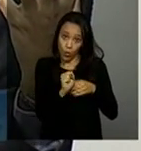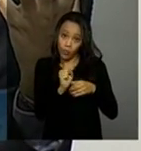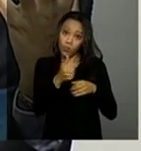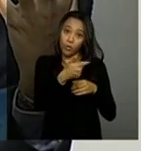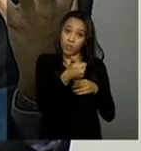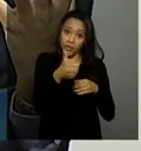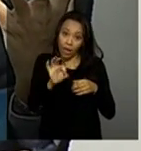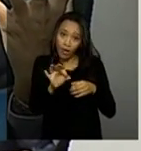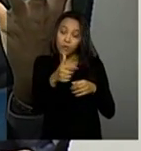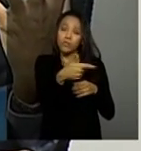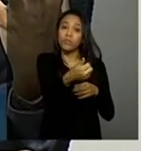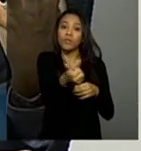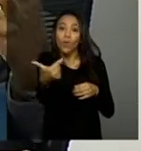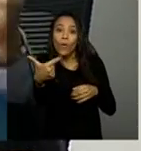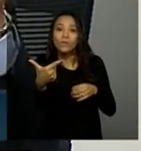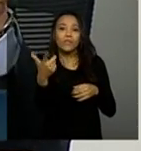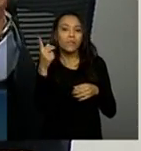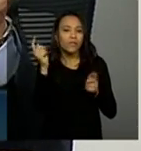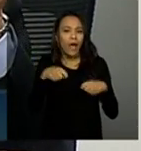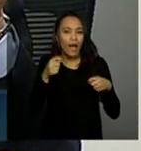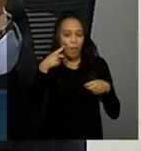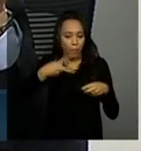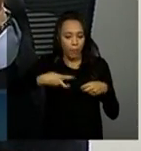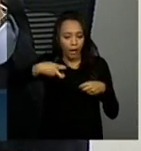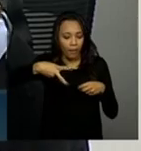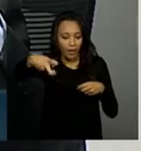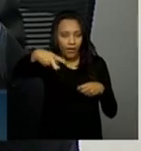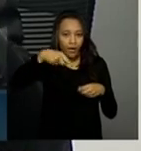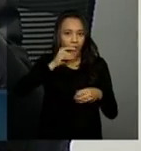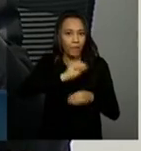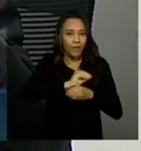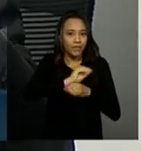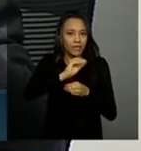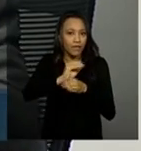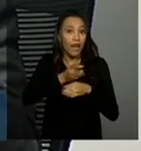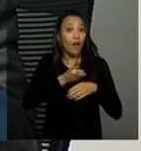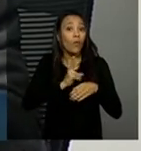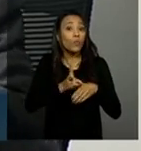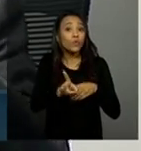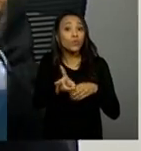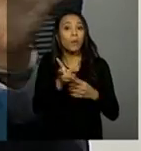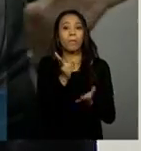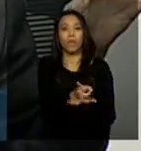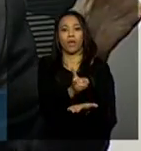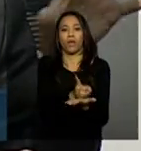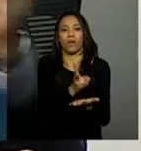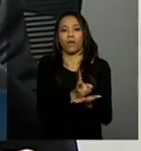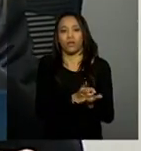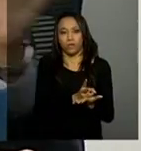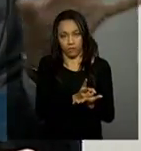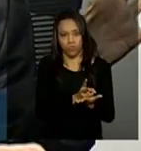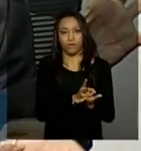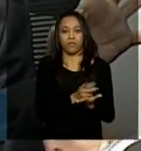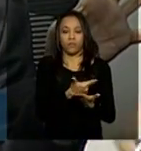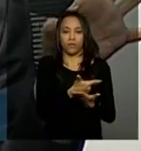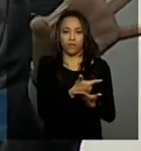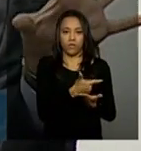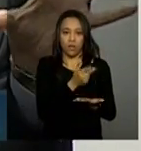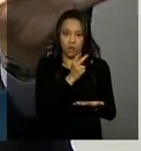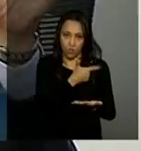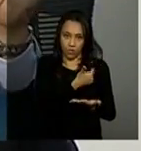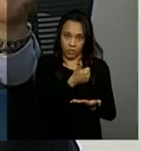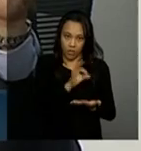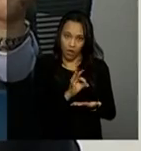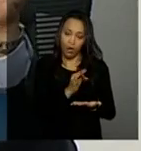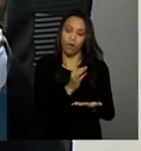e 2012. Então, essa área está constante. Ao longo desse ano, desses anos, nessa